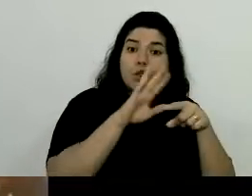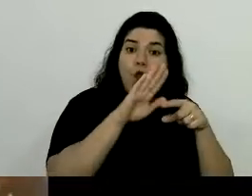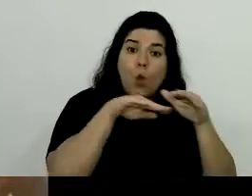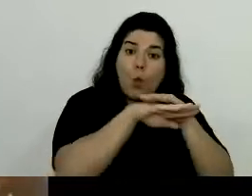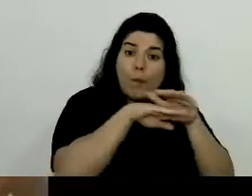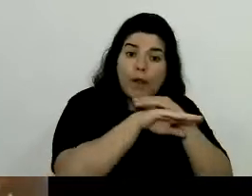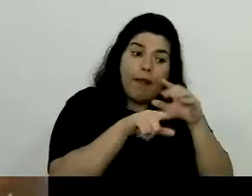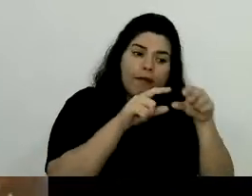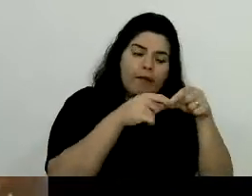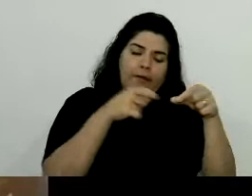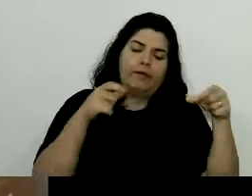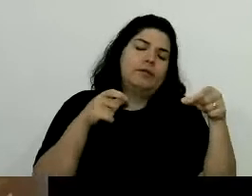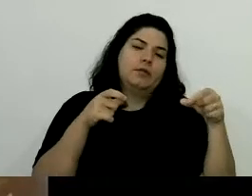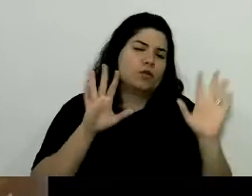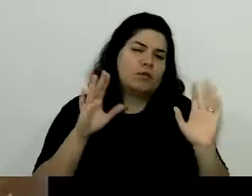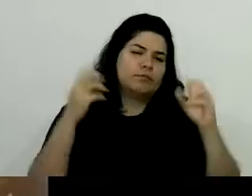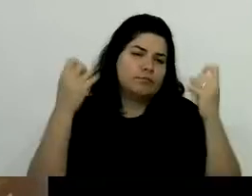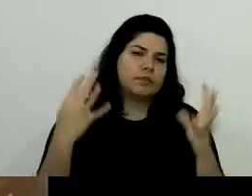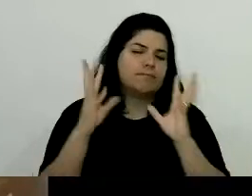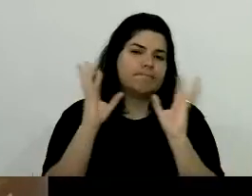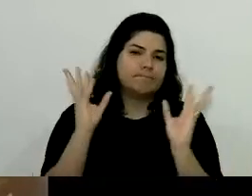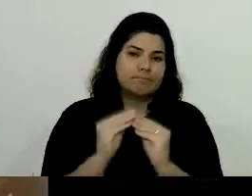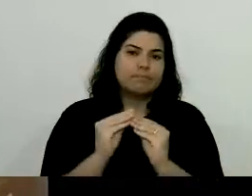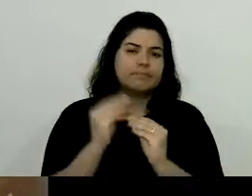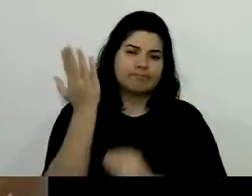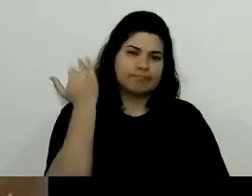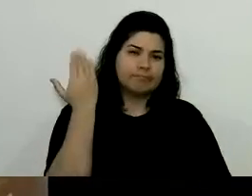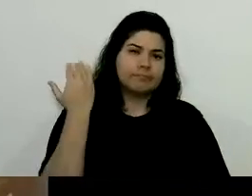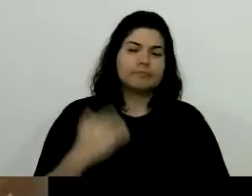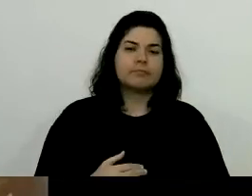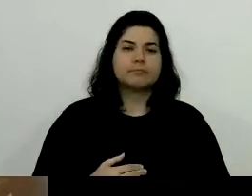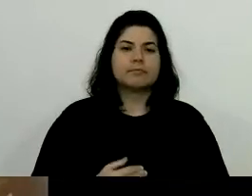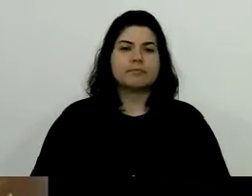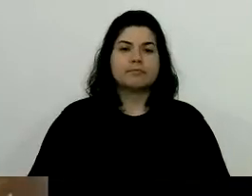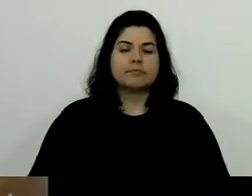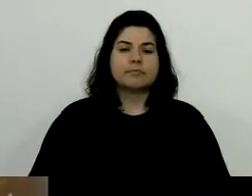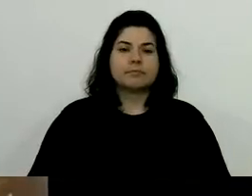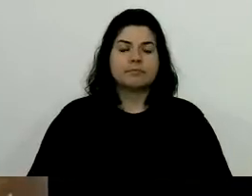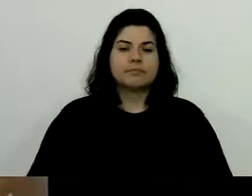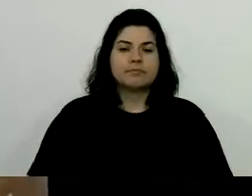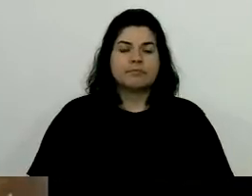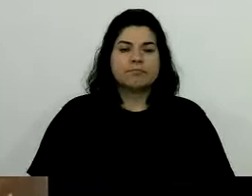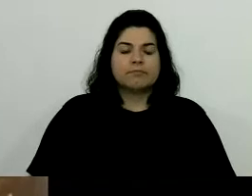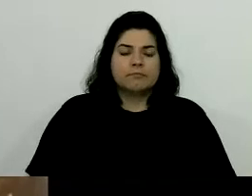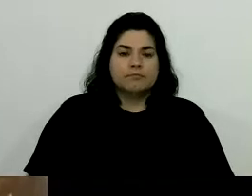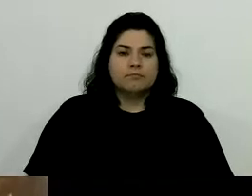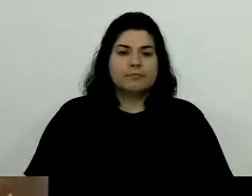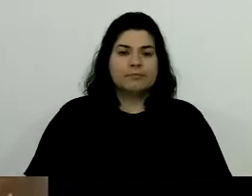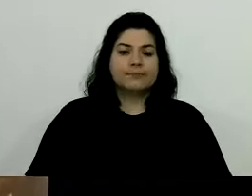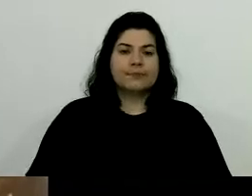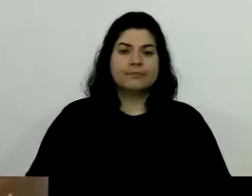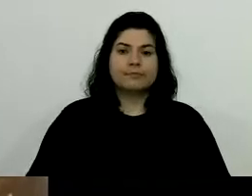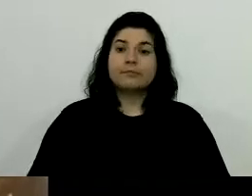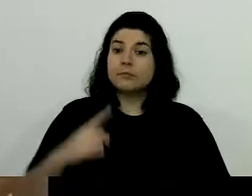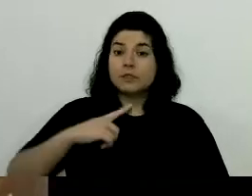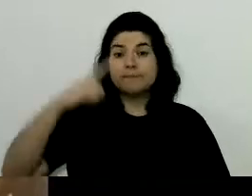só para citar alguns marcos, algumas balizas daquela época, né? A ideia, naquele momento,